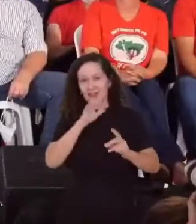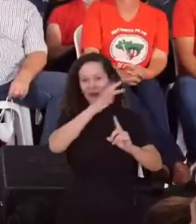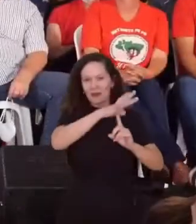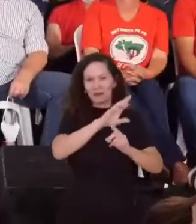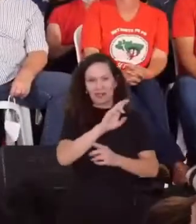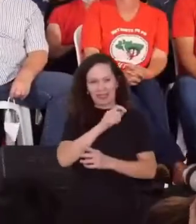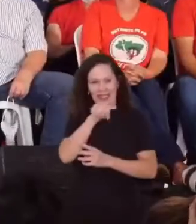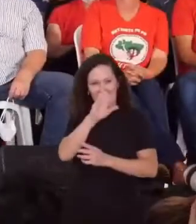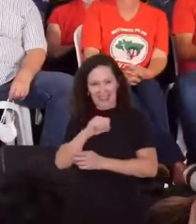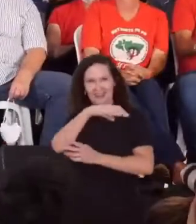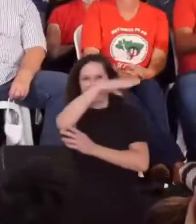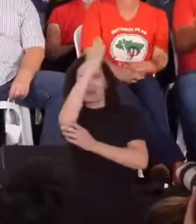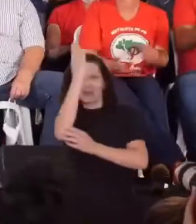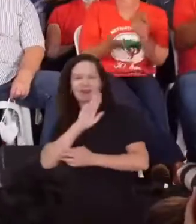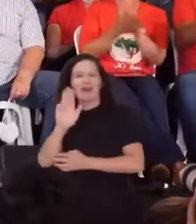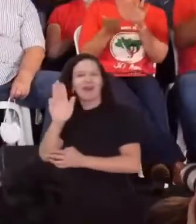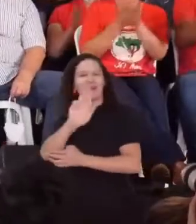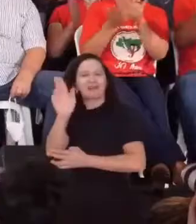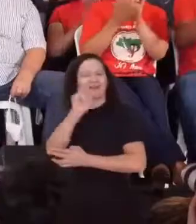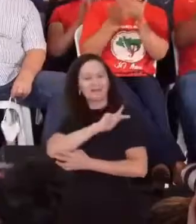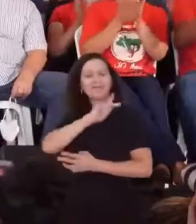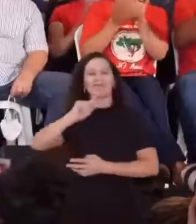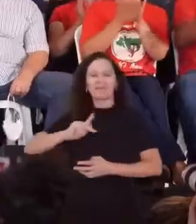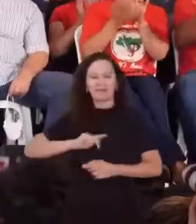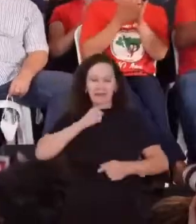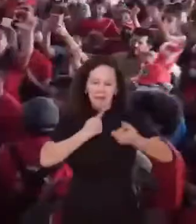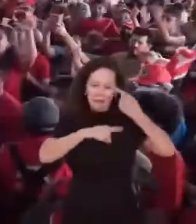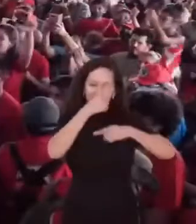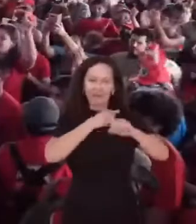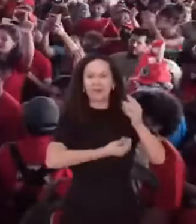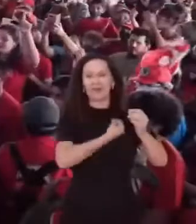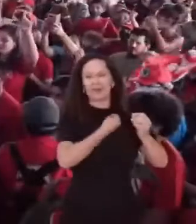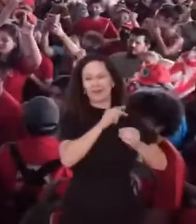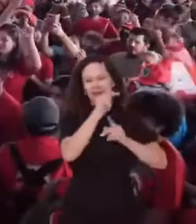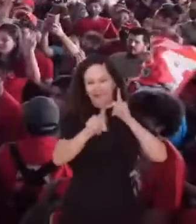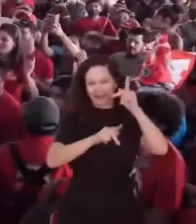Lula presidente para mudar a vida do povo.